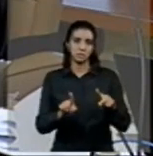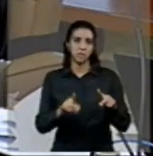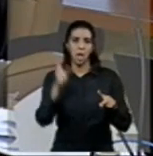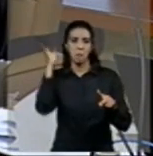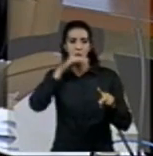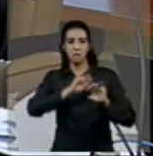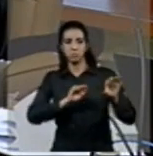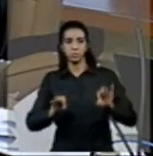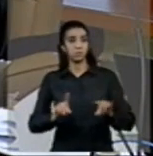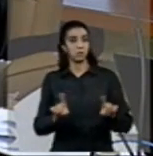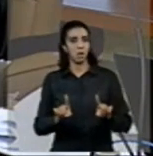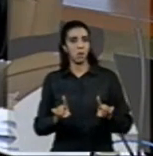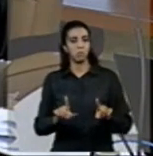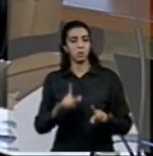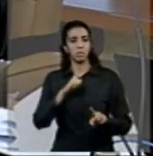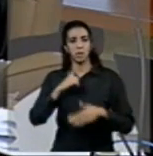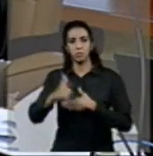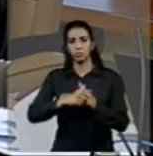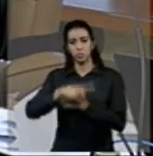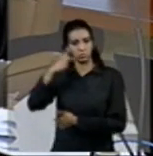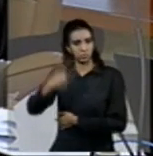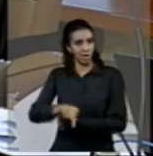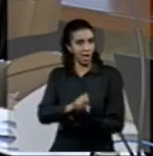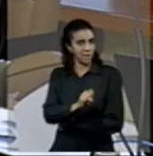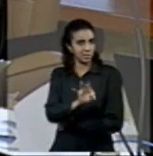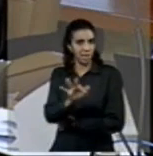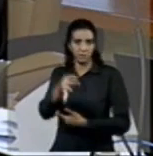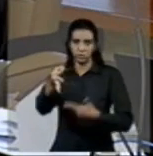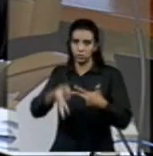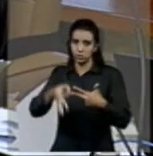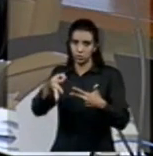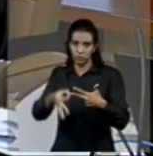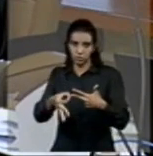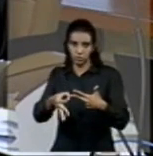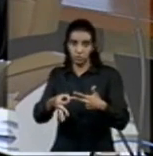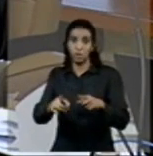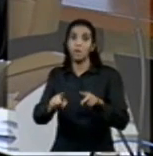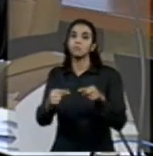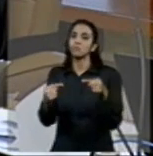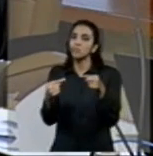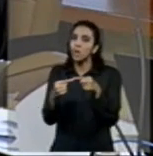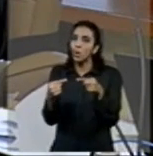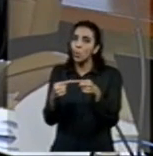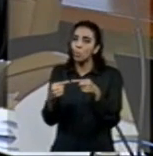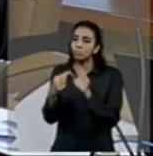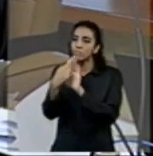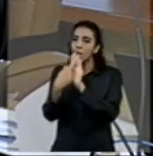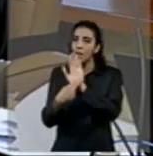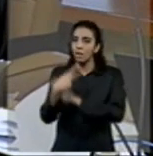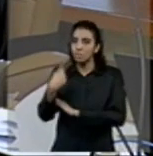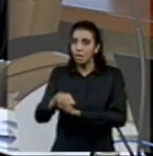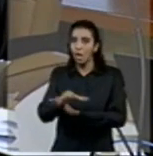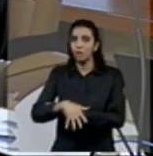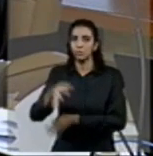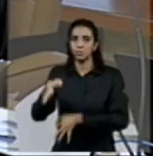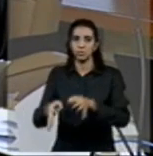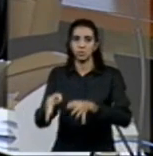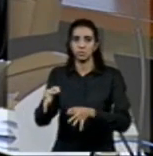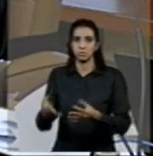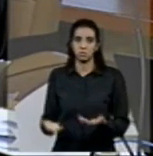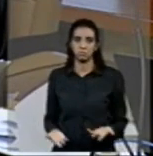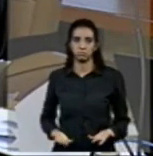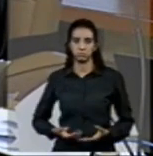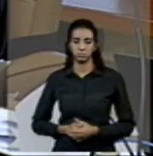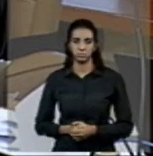do judiciário é função típica desse poder nos limites da ordem jurídica e não